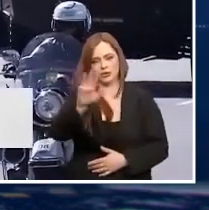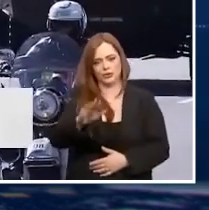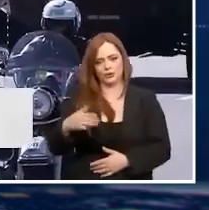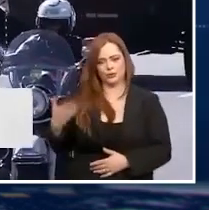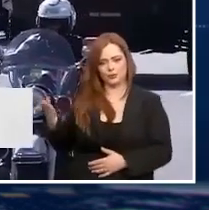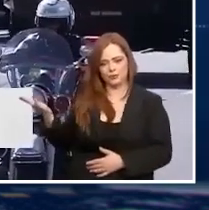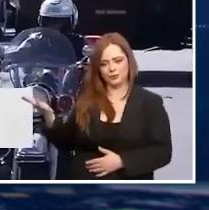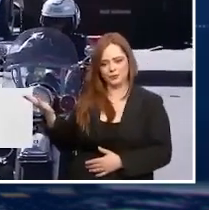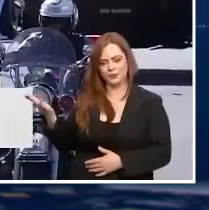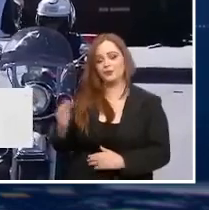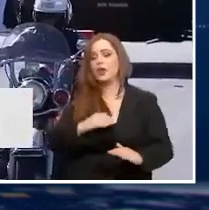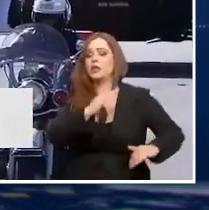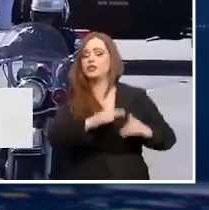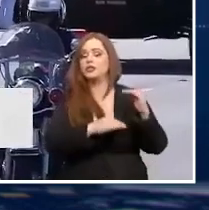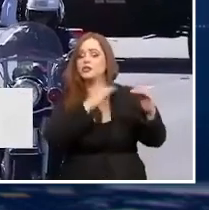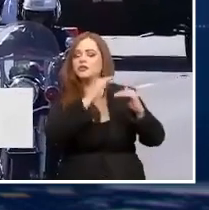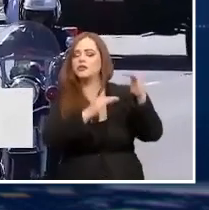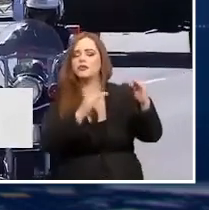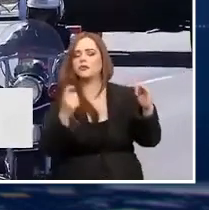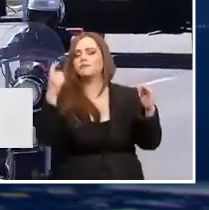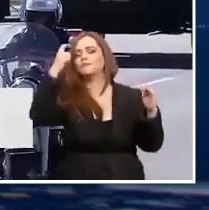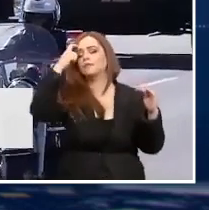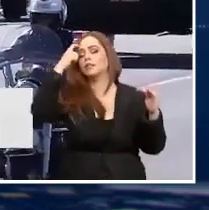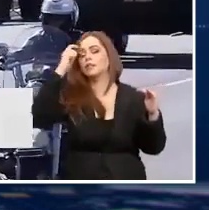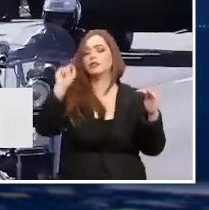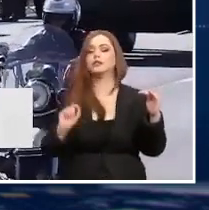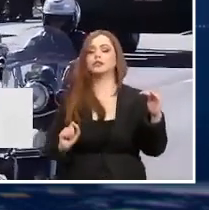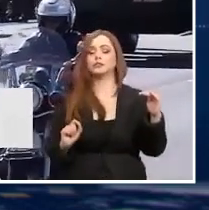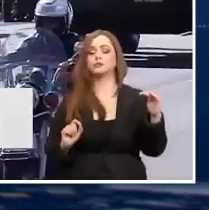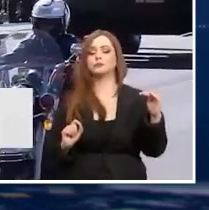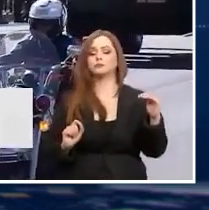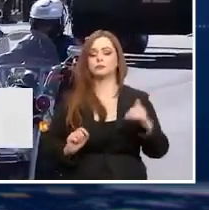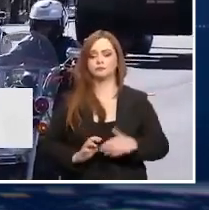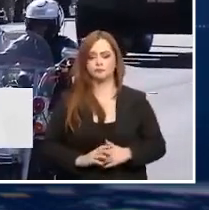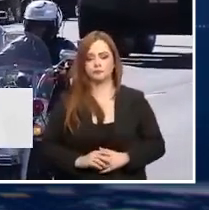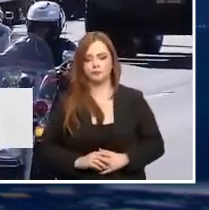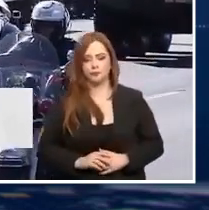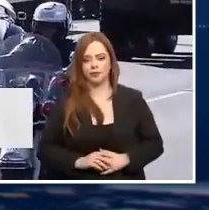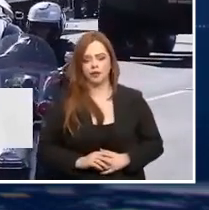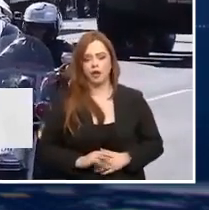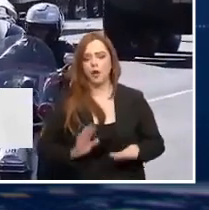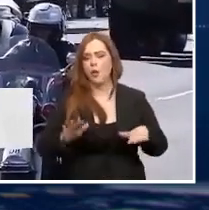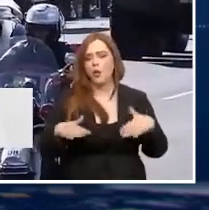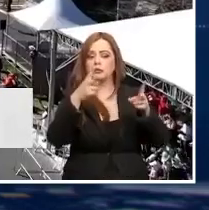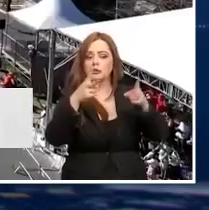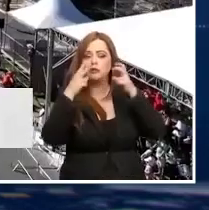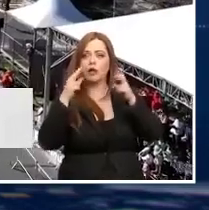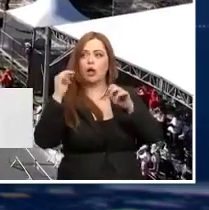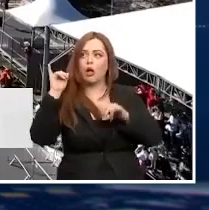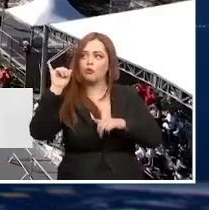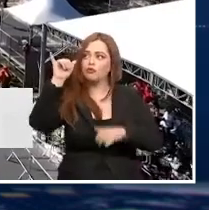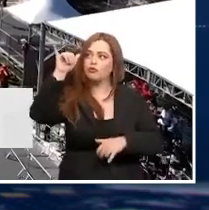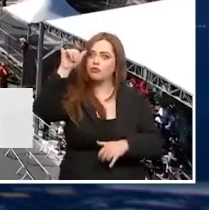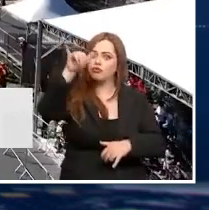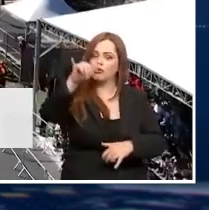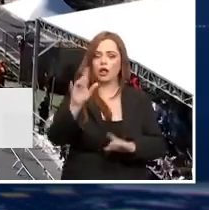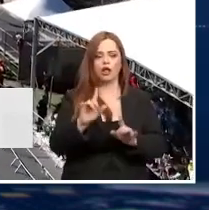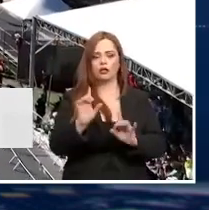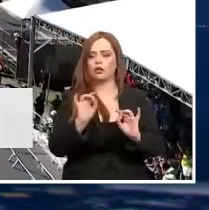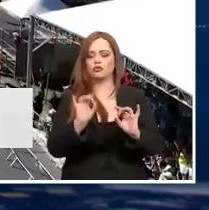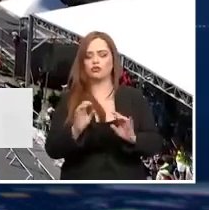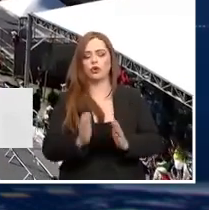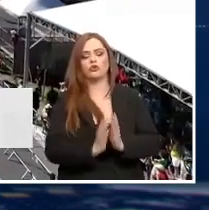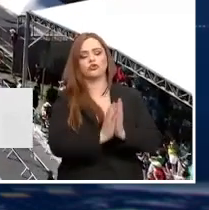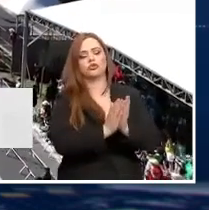Naquele houve o desfile dele sozinho, sem ninguém, nenhum representante de outros poderes, e houve um